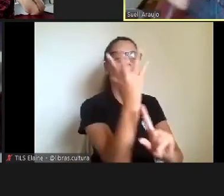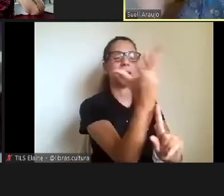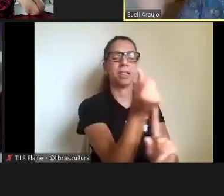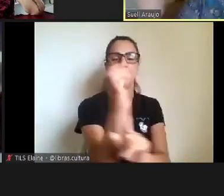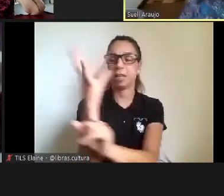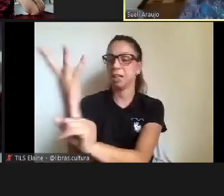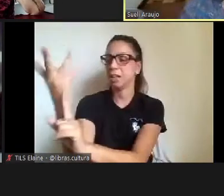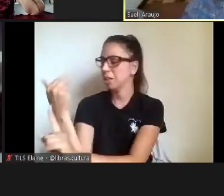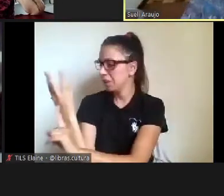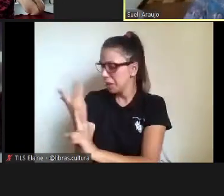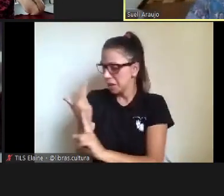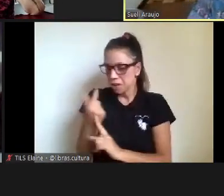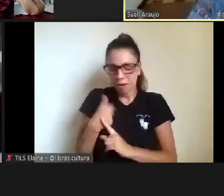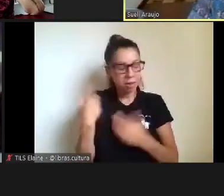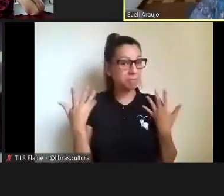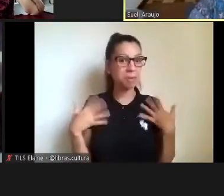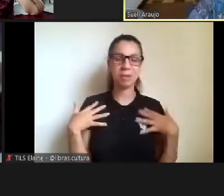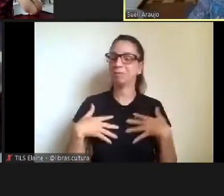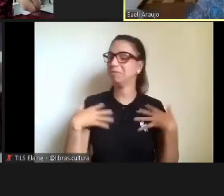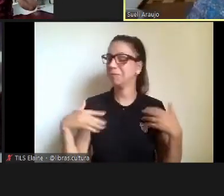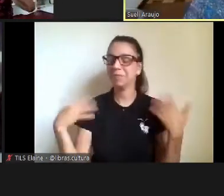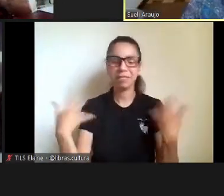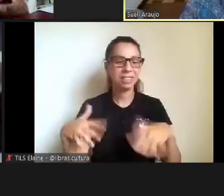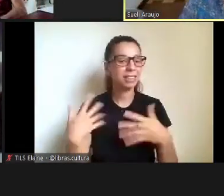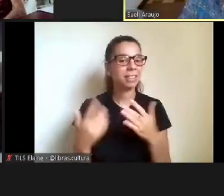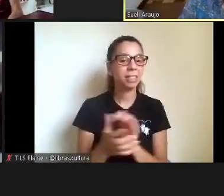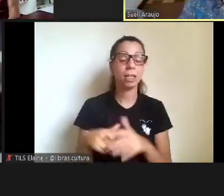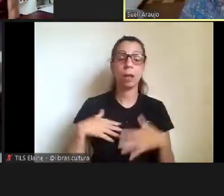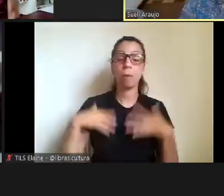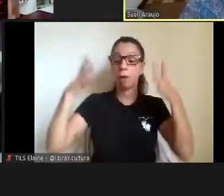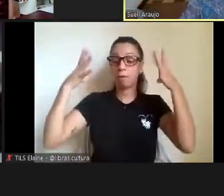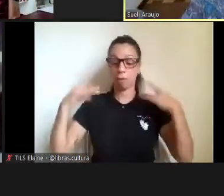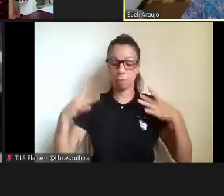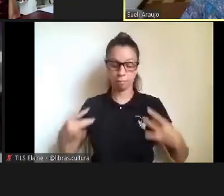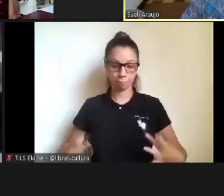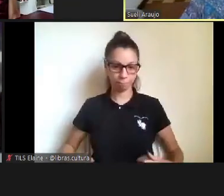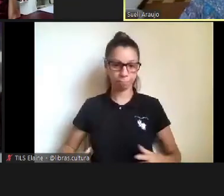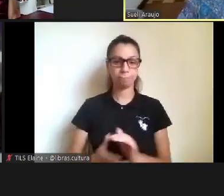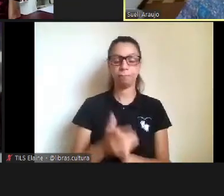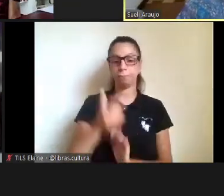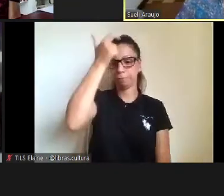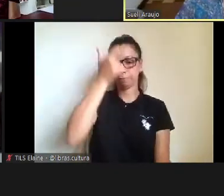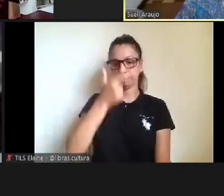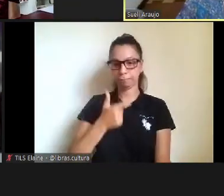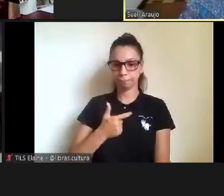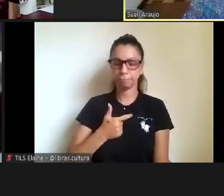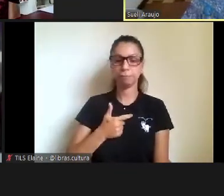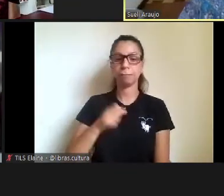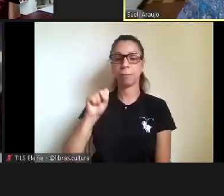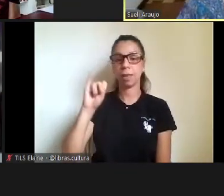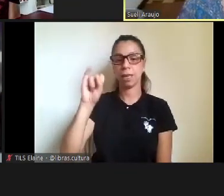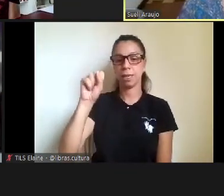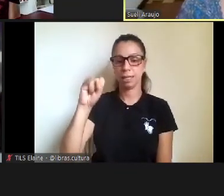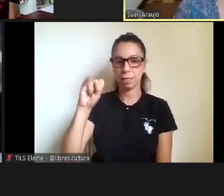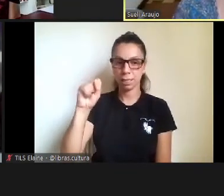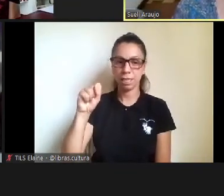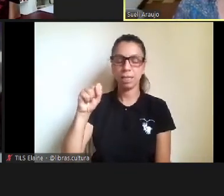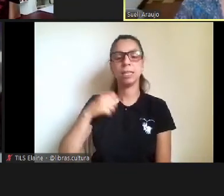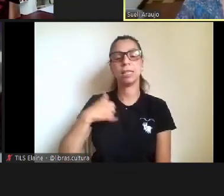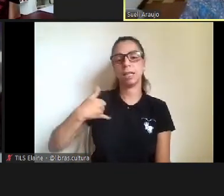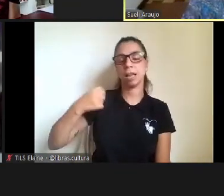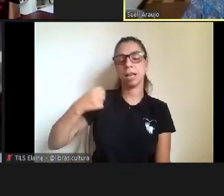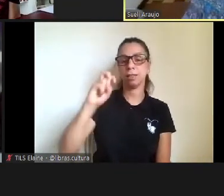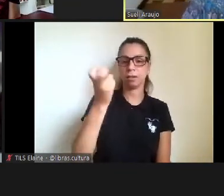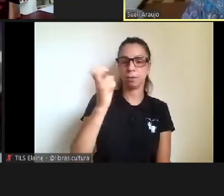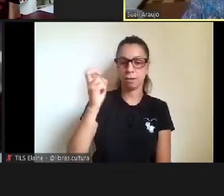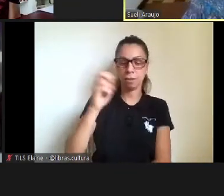nem sei o que dizer. Eu vou só rapidamente me autodescrever. Eu sou uma mulher cis, de 55 anos, na minha